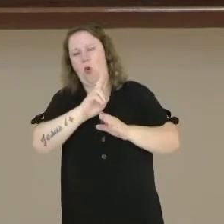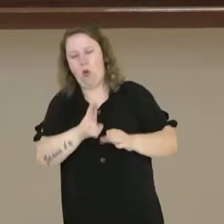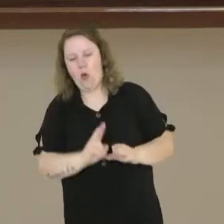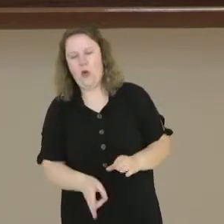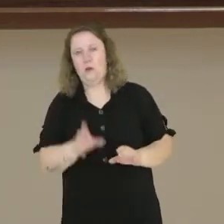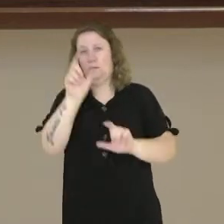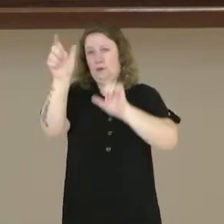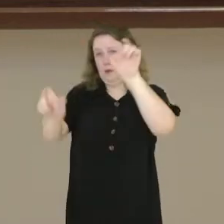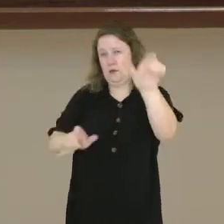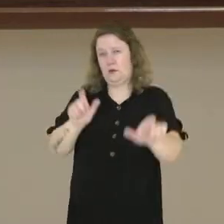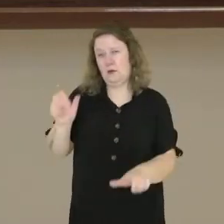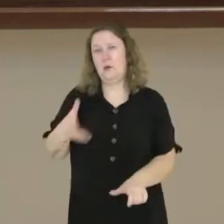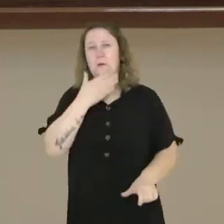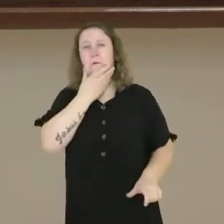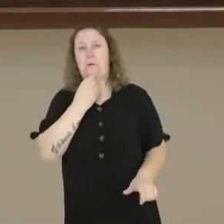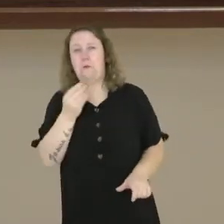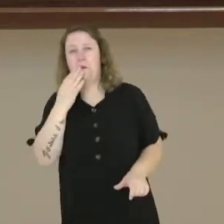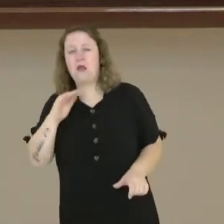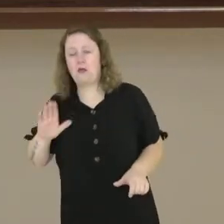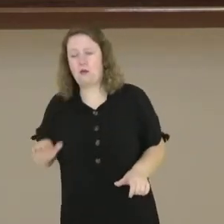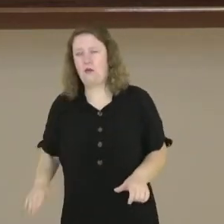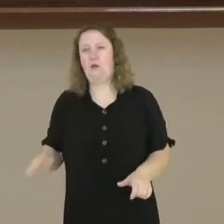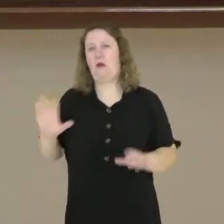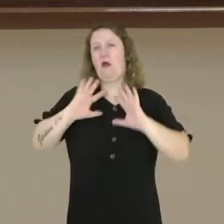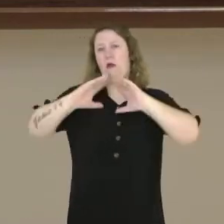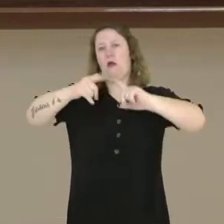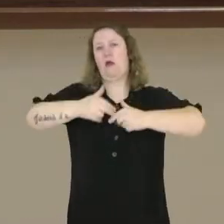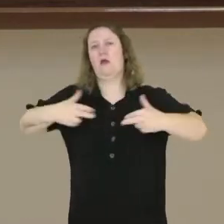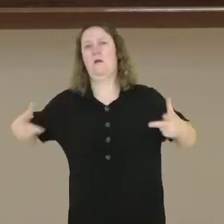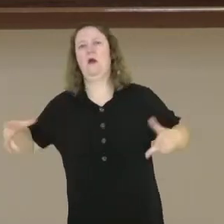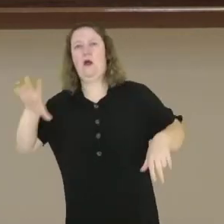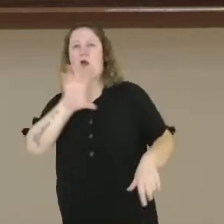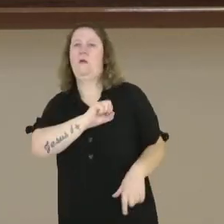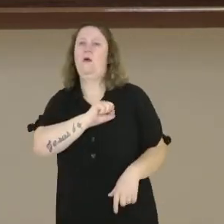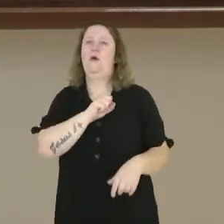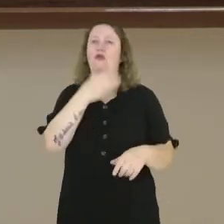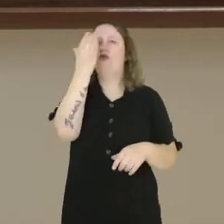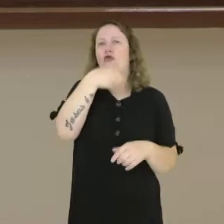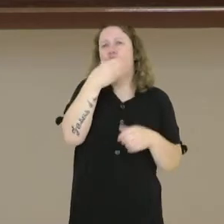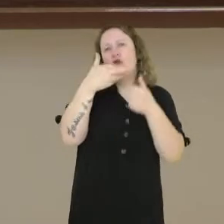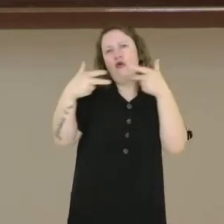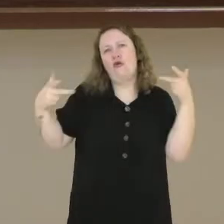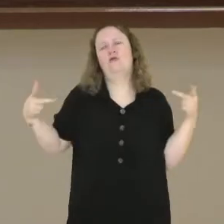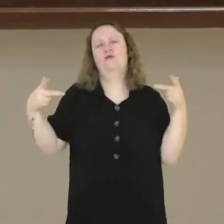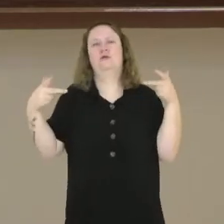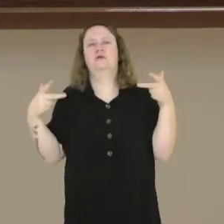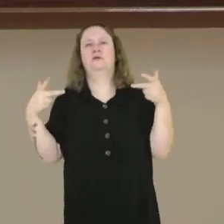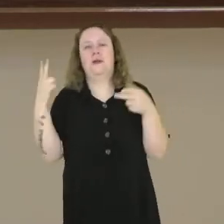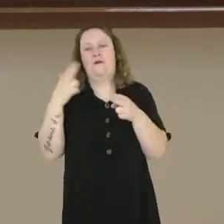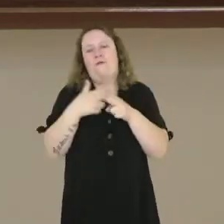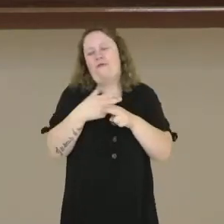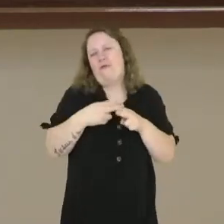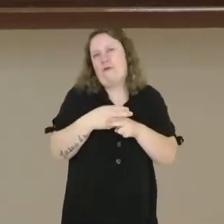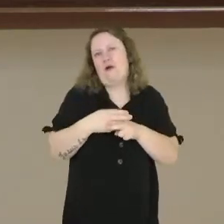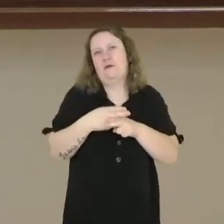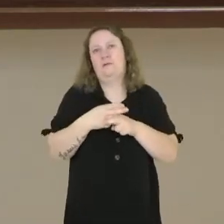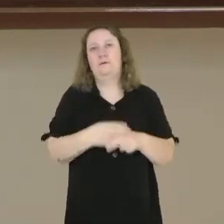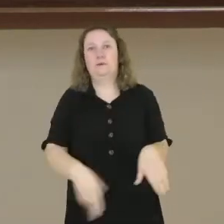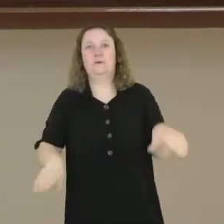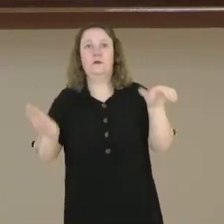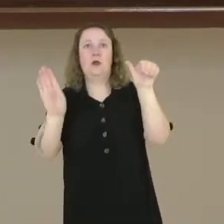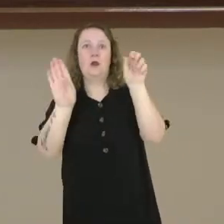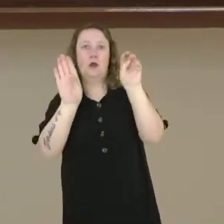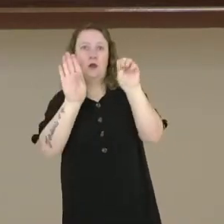meninos, saudade, chuveiro, animal, amor, fruta, faca, fadas. Substantivos são aquelas palavras